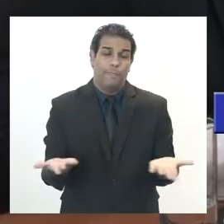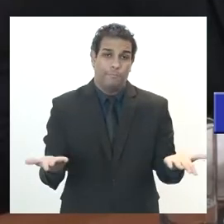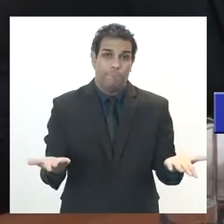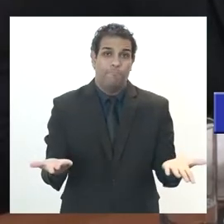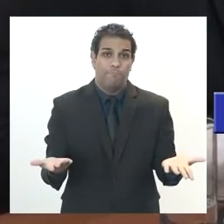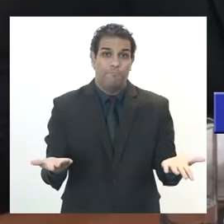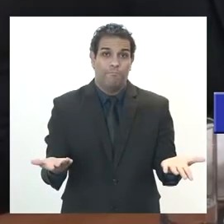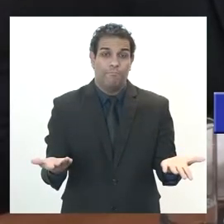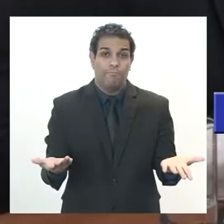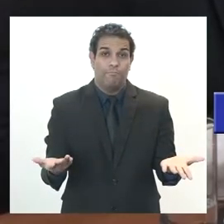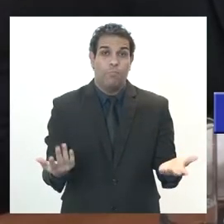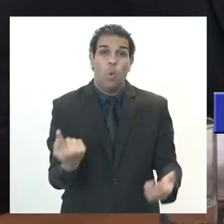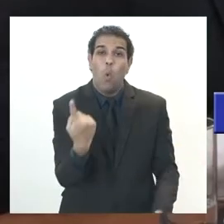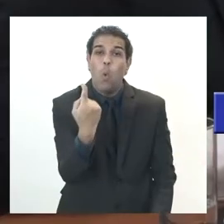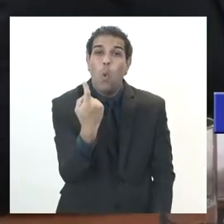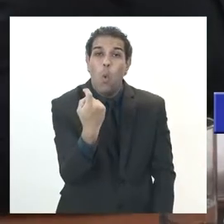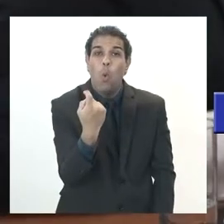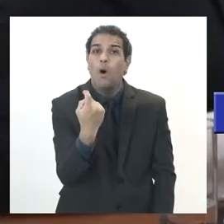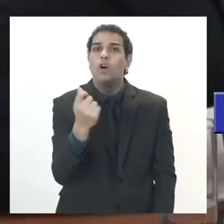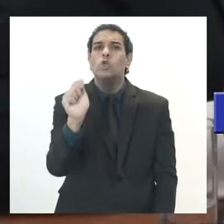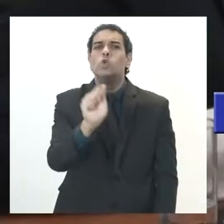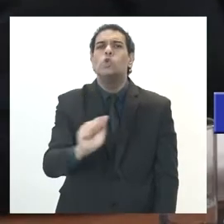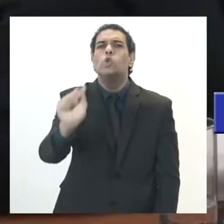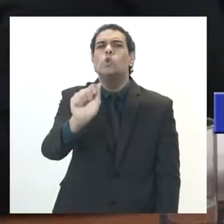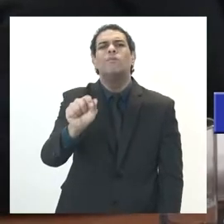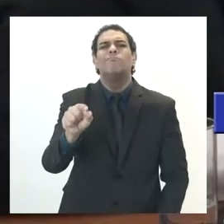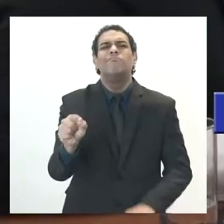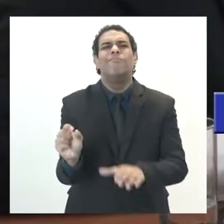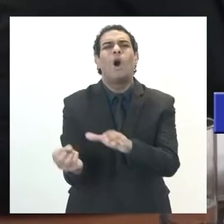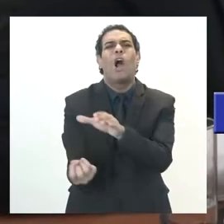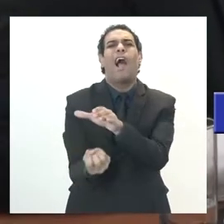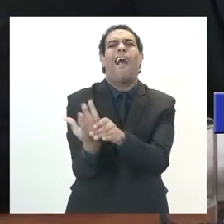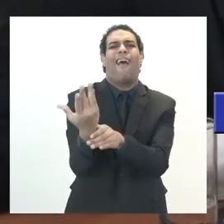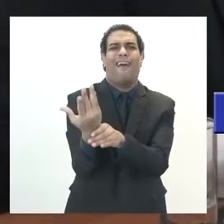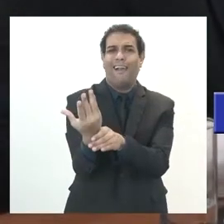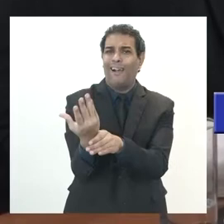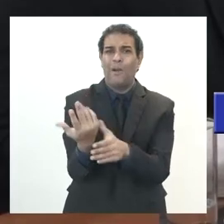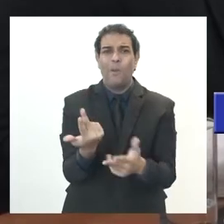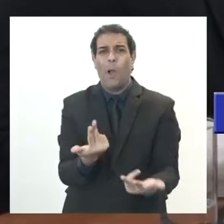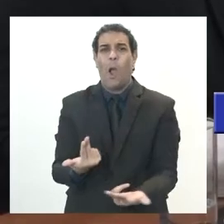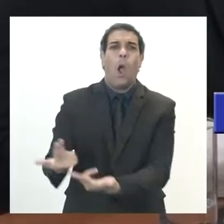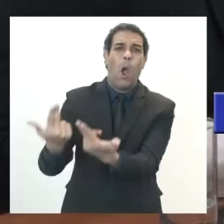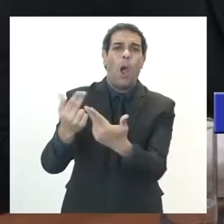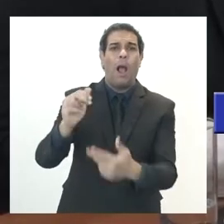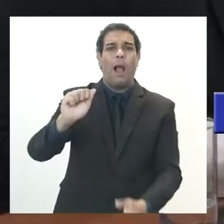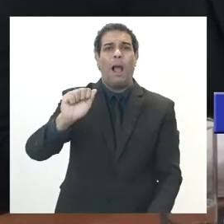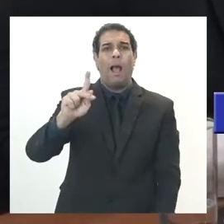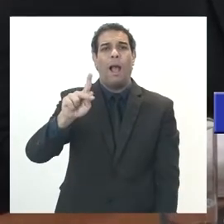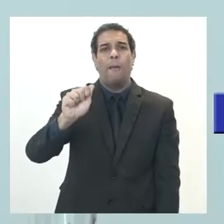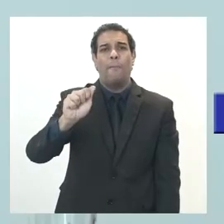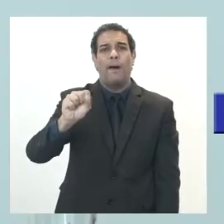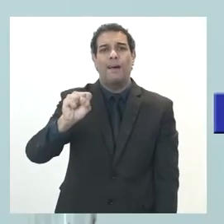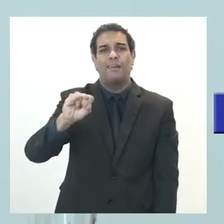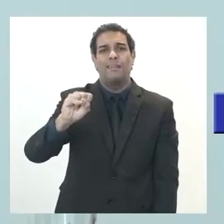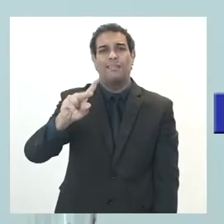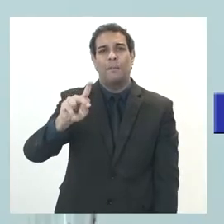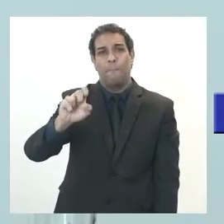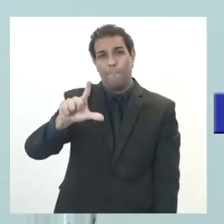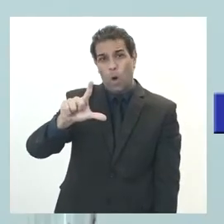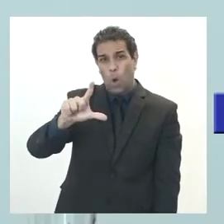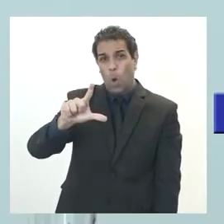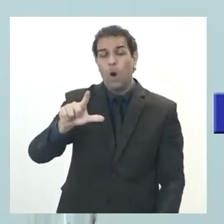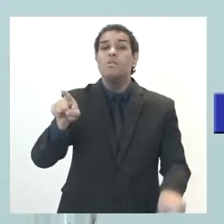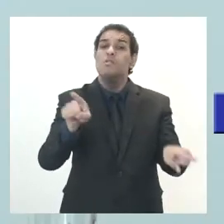é um dos índices praticamente fundadores da fazer pau também é mas também